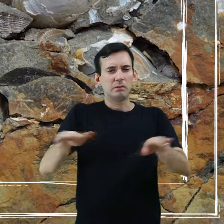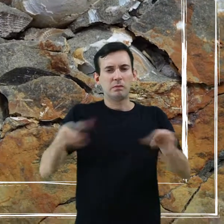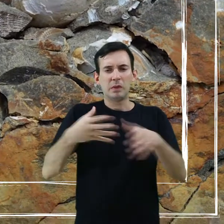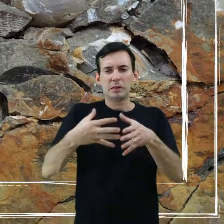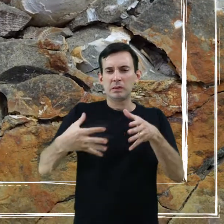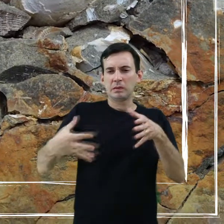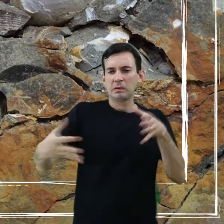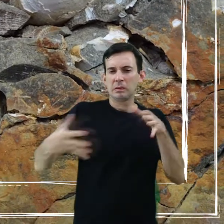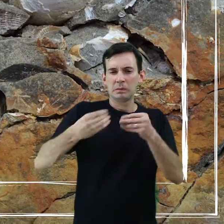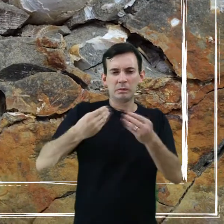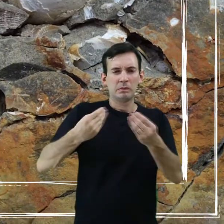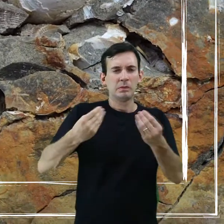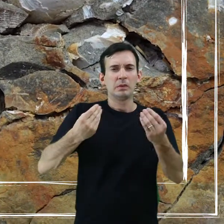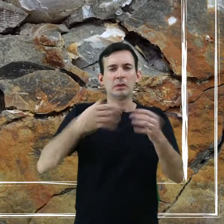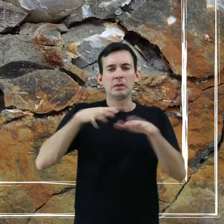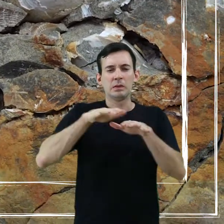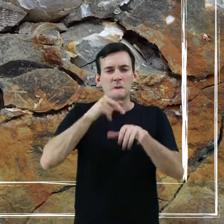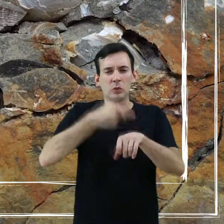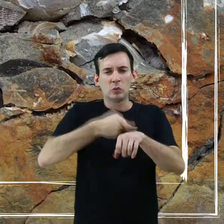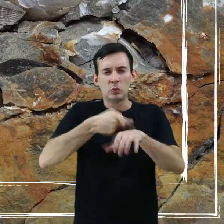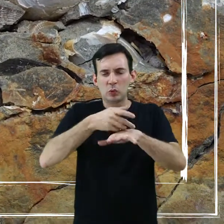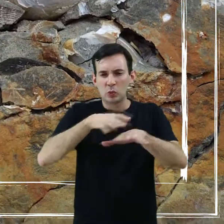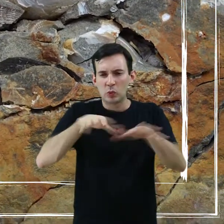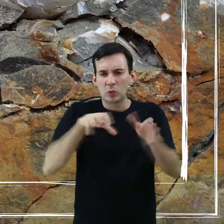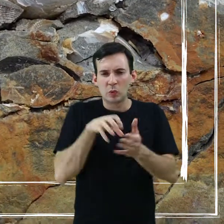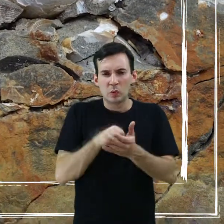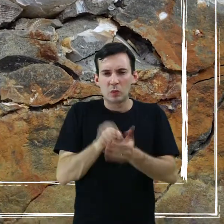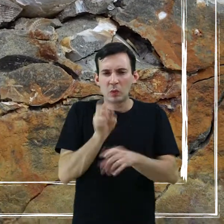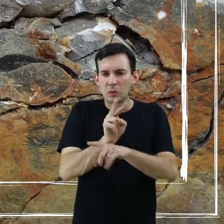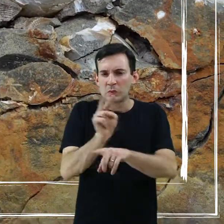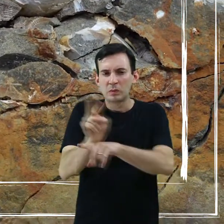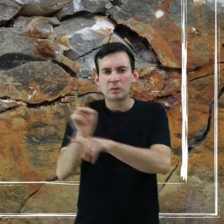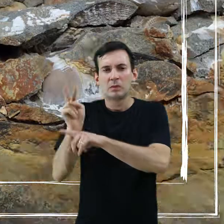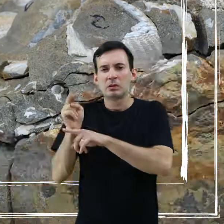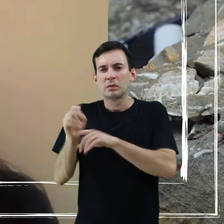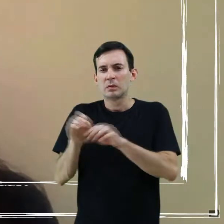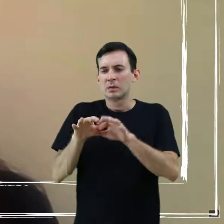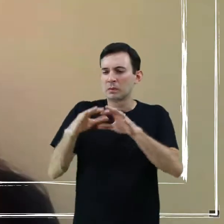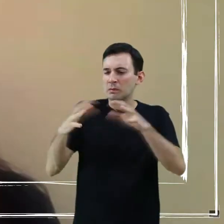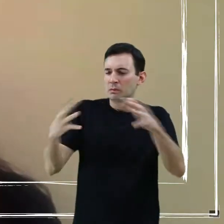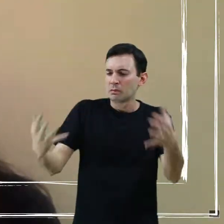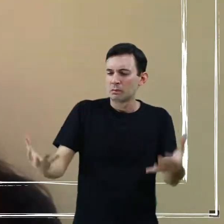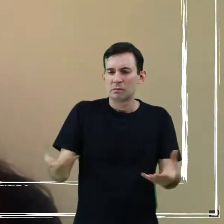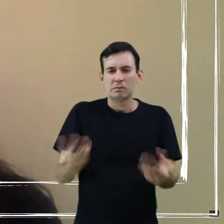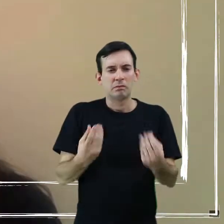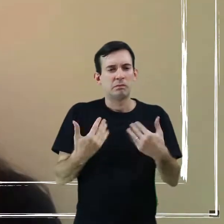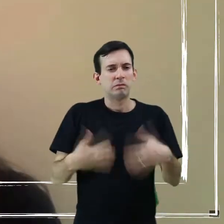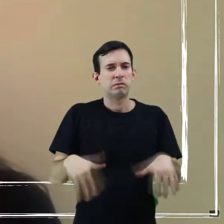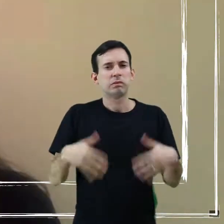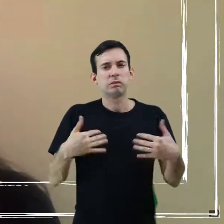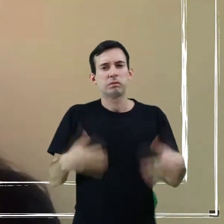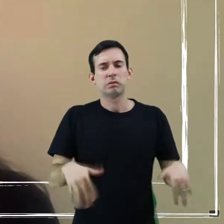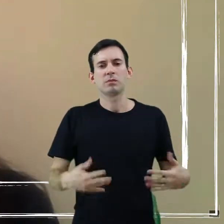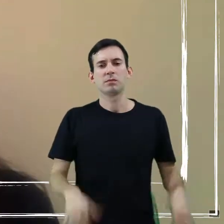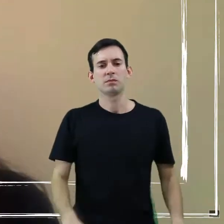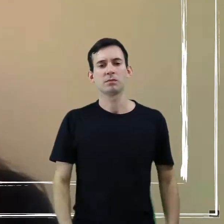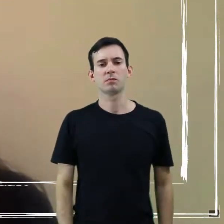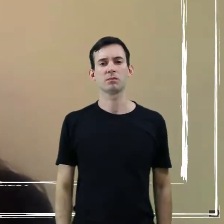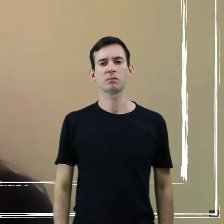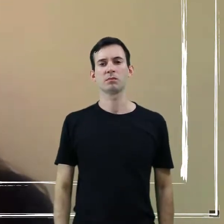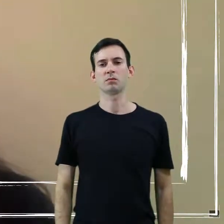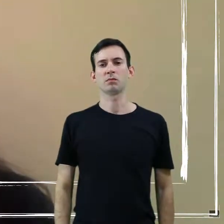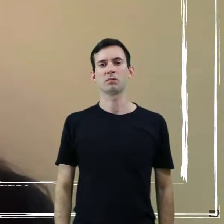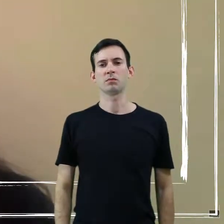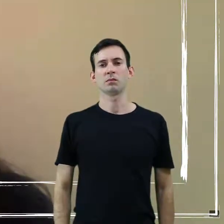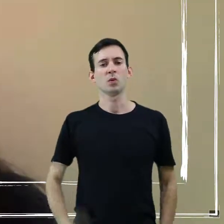desses organismos, né? Então eles têm uma diversidade muito grande, eles são bastante abundantes, eles têm partes duras que tem um